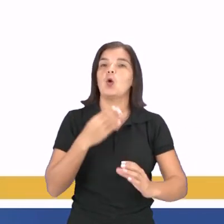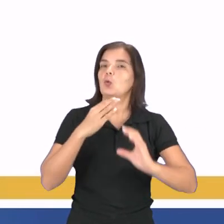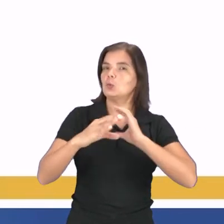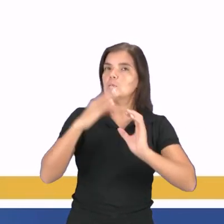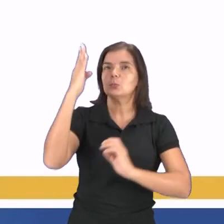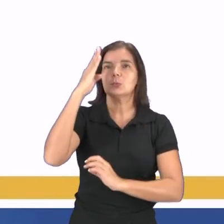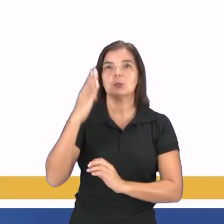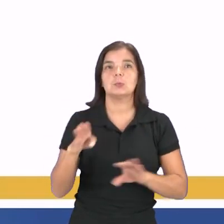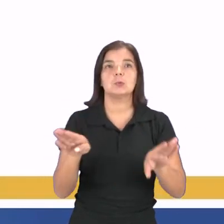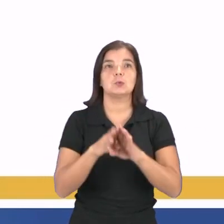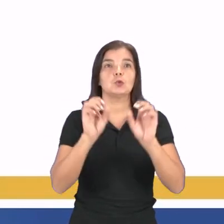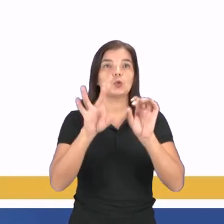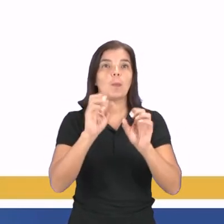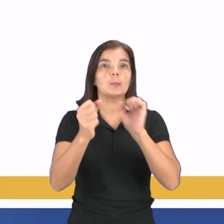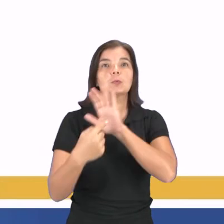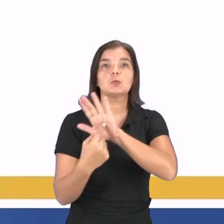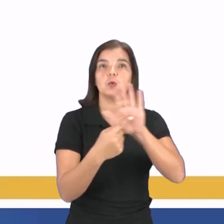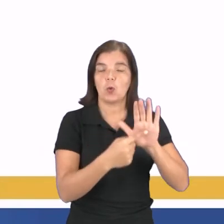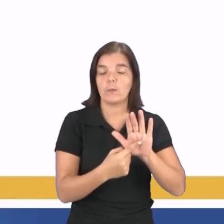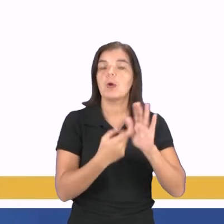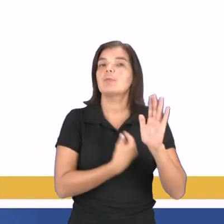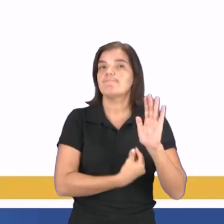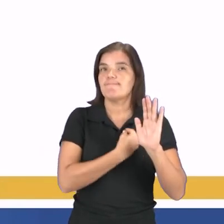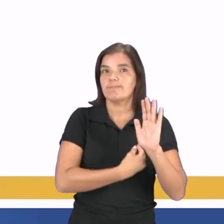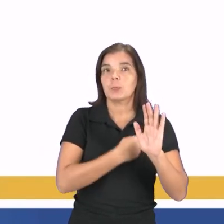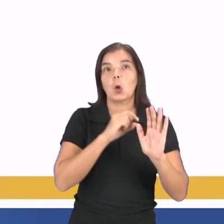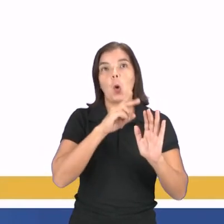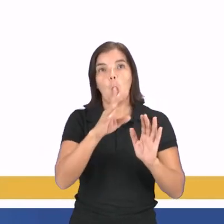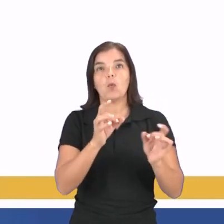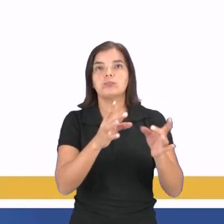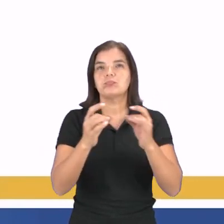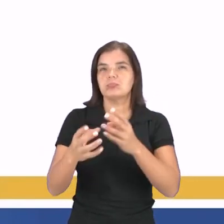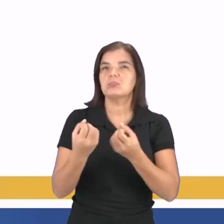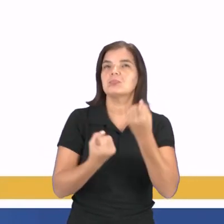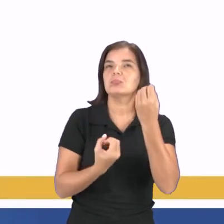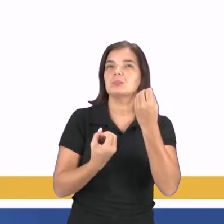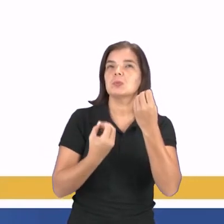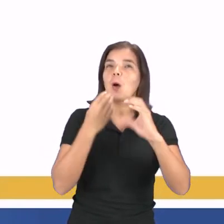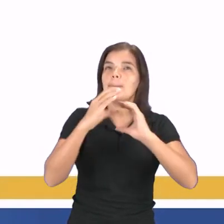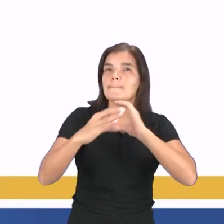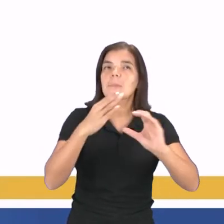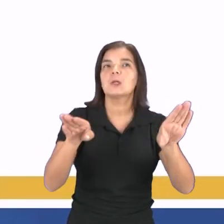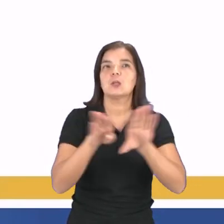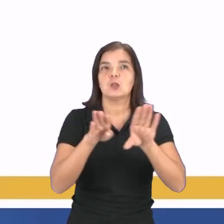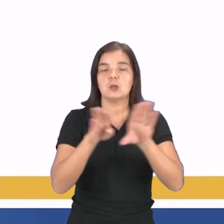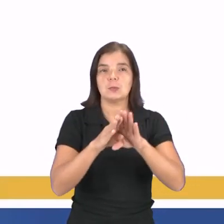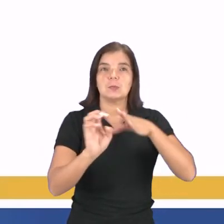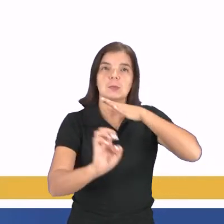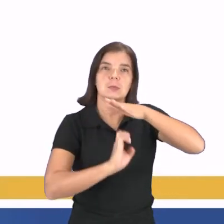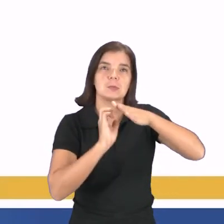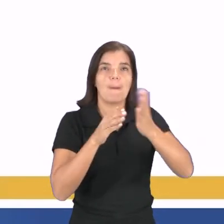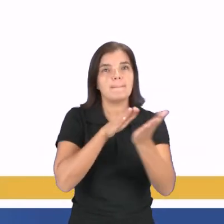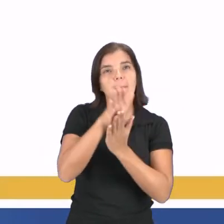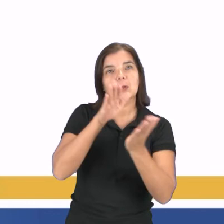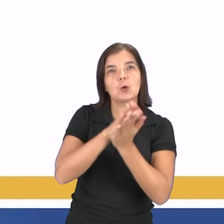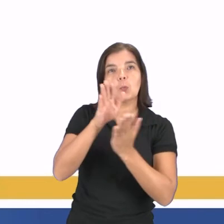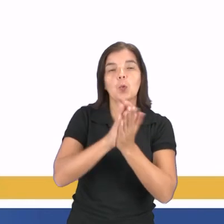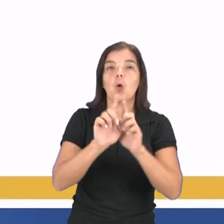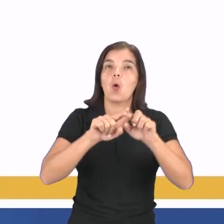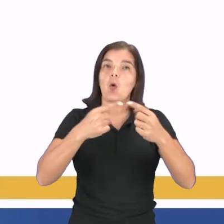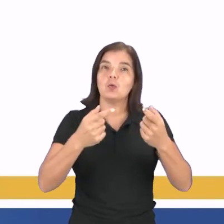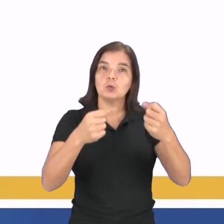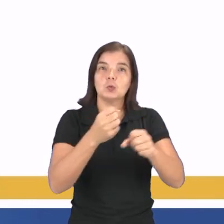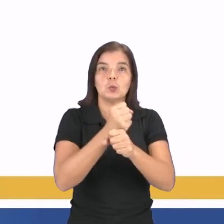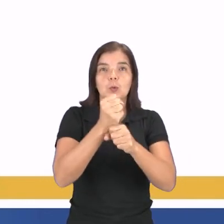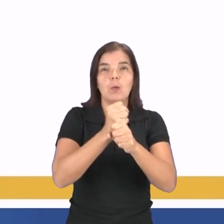músicos brasileiros só podiam se apresentar ao vivo ou comercializar suas obras musicais através de partituras impressas.